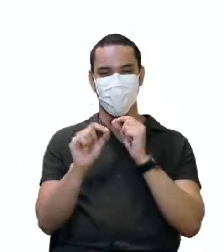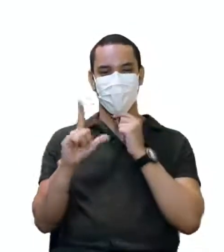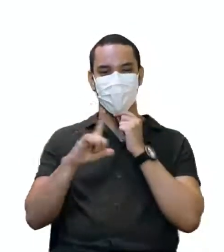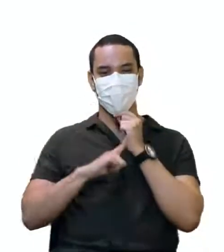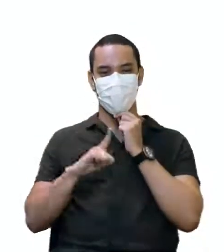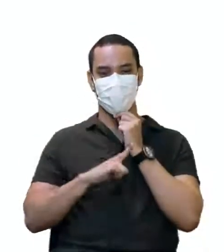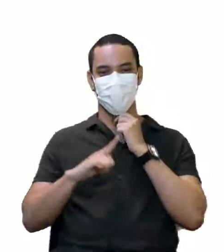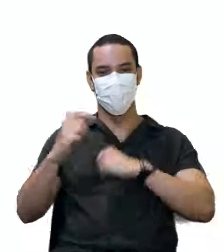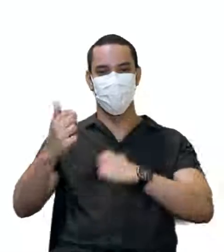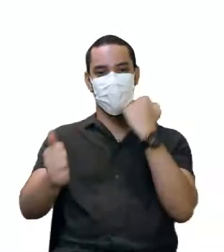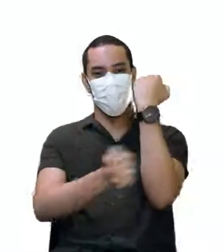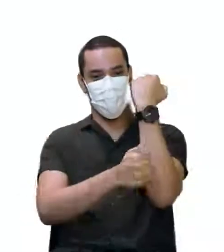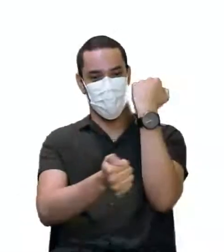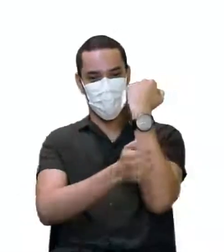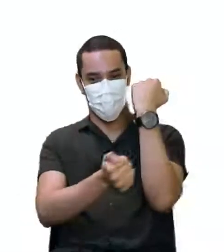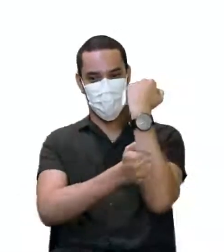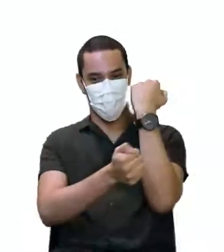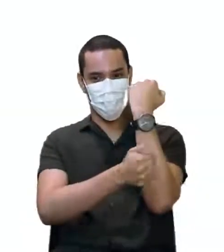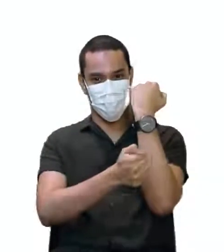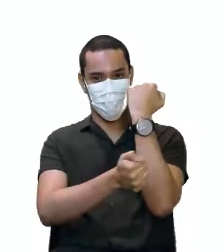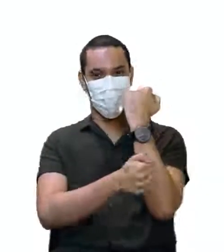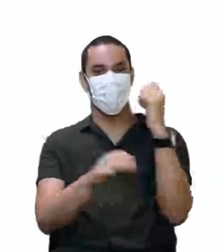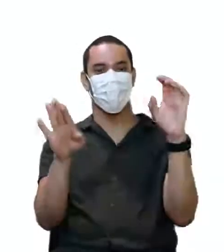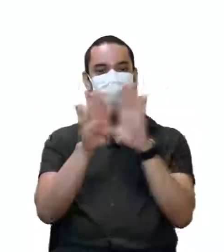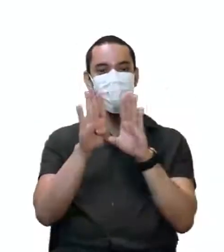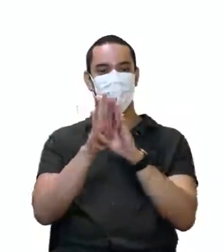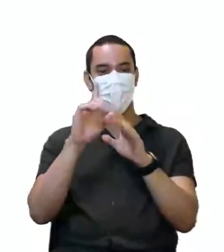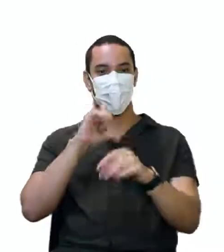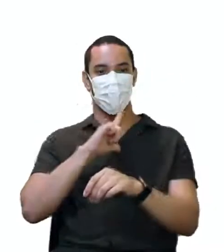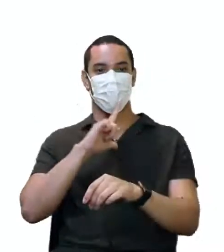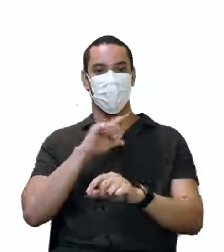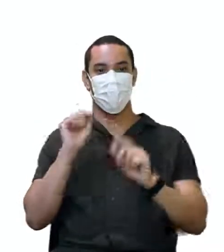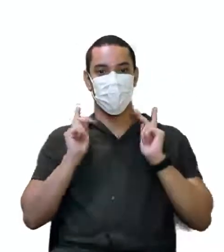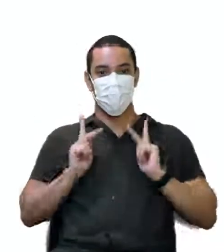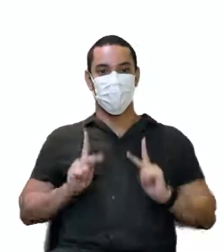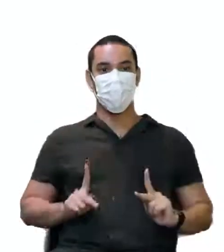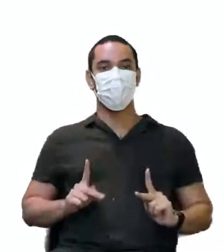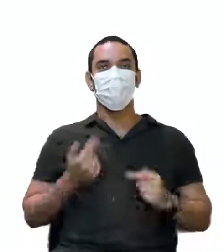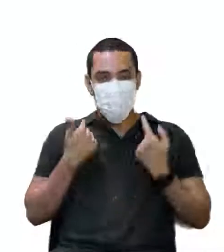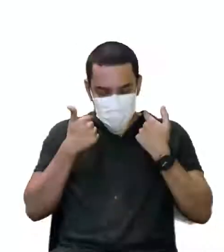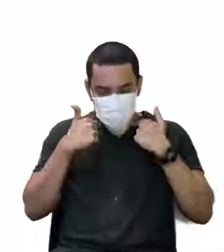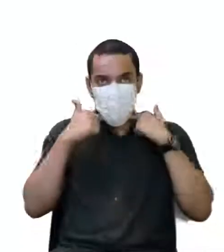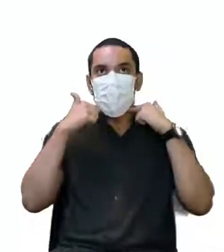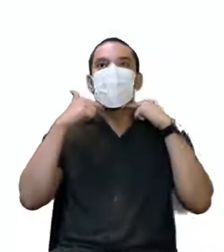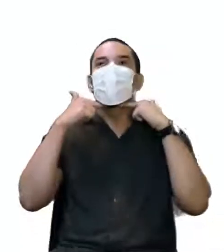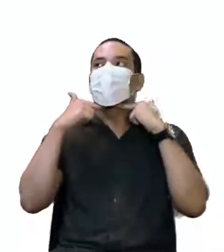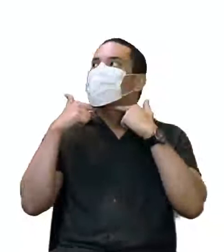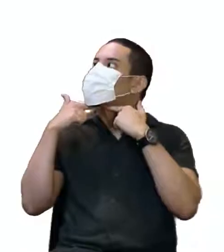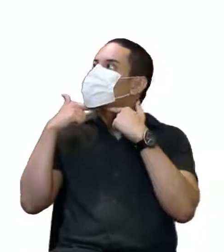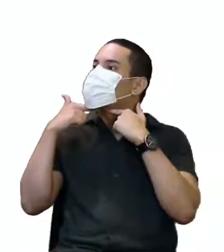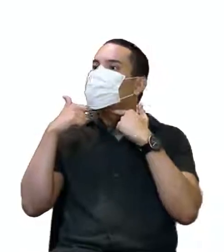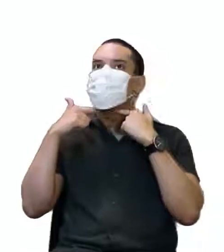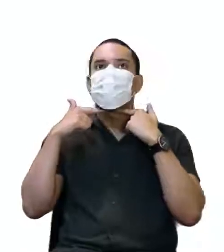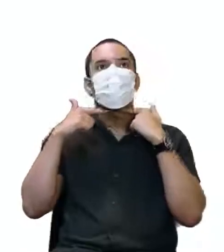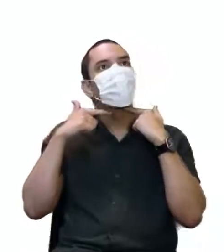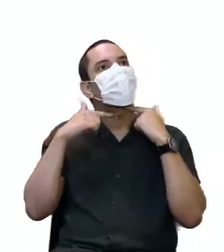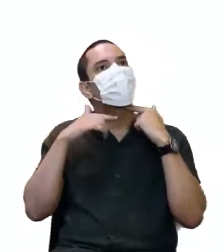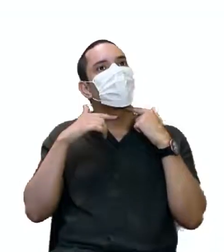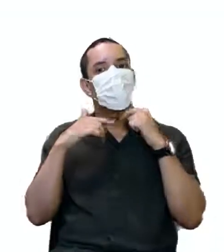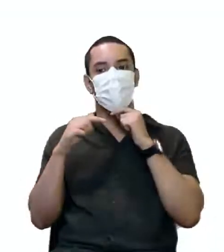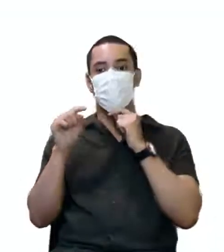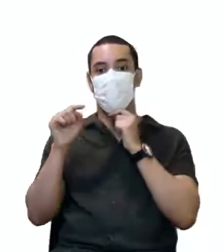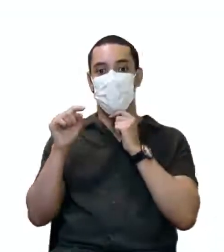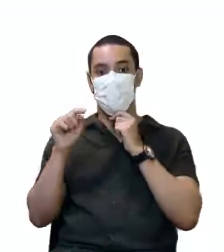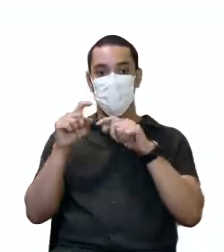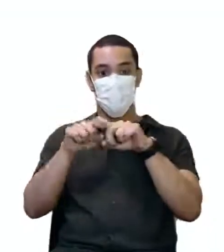uma madeirinha do lado e ainda tá com essa postura. E ele tá fazendo o quê? Ó, erguendo a cabeça, tá? Então, esses